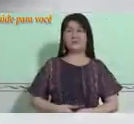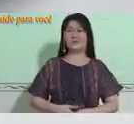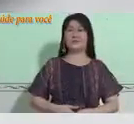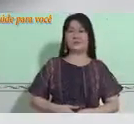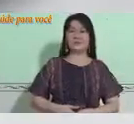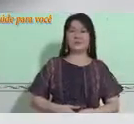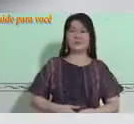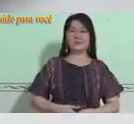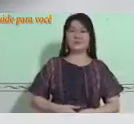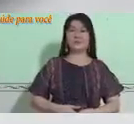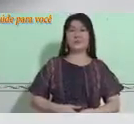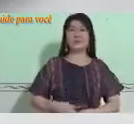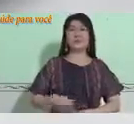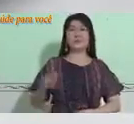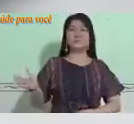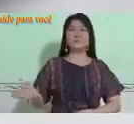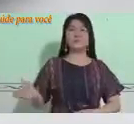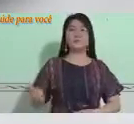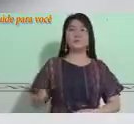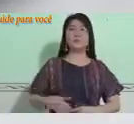usado no combate à tendinite.